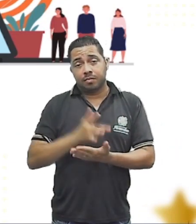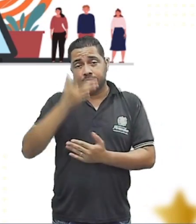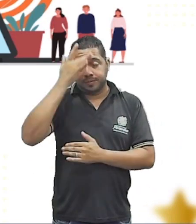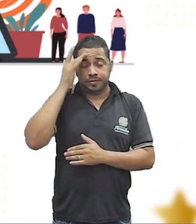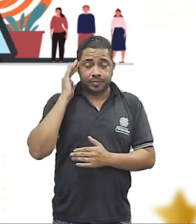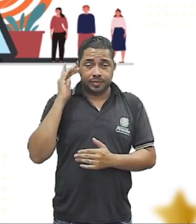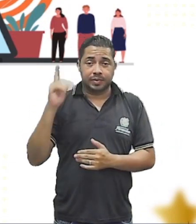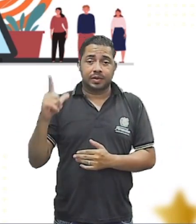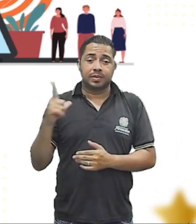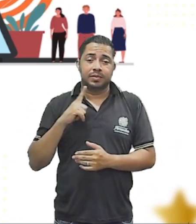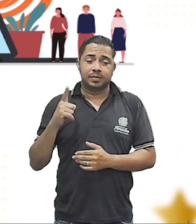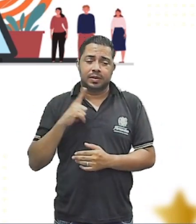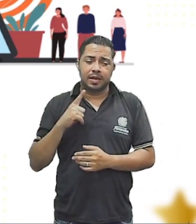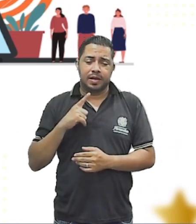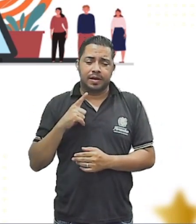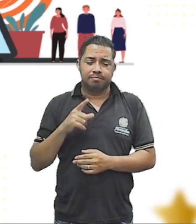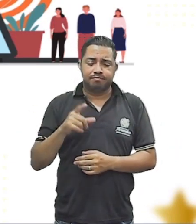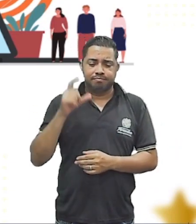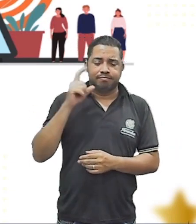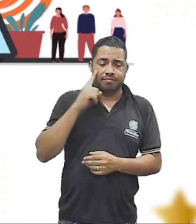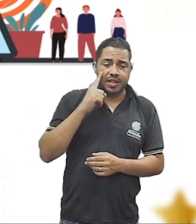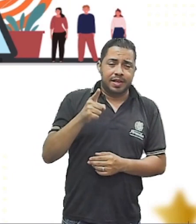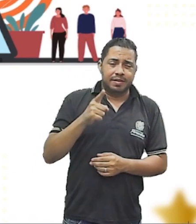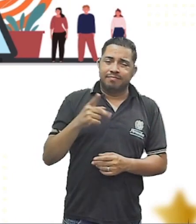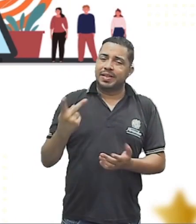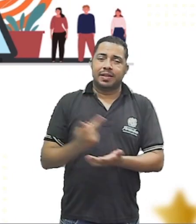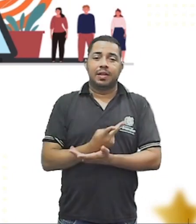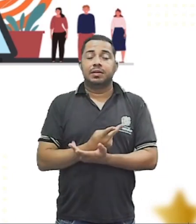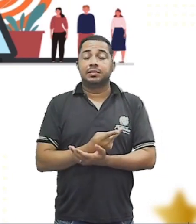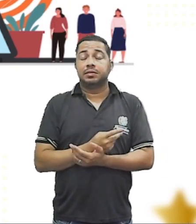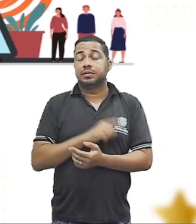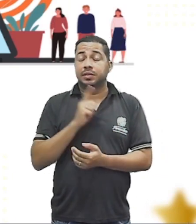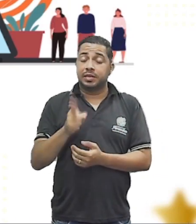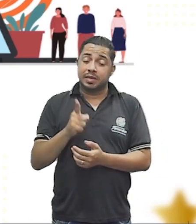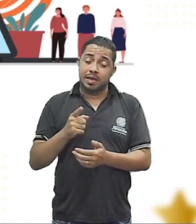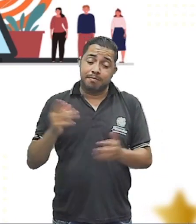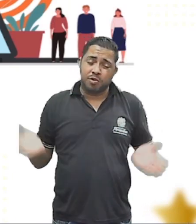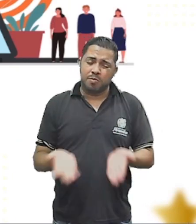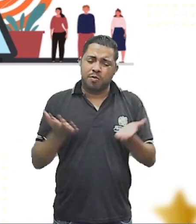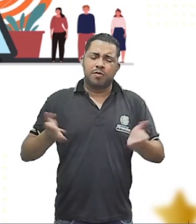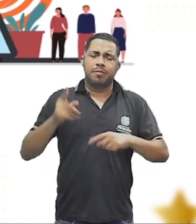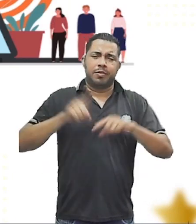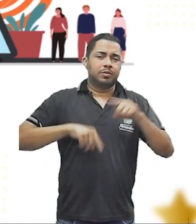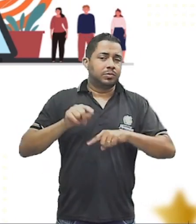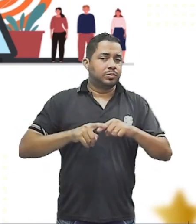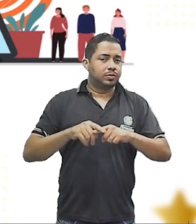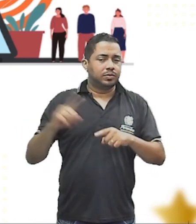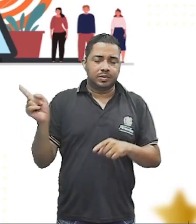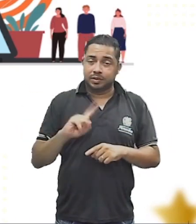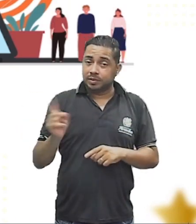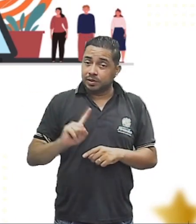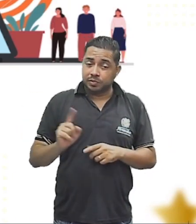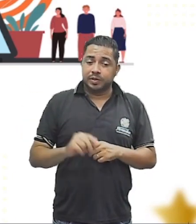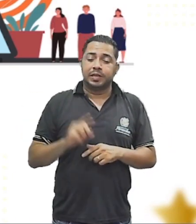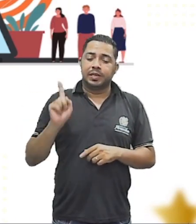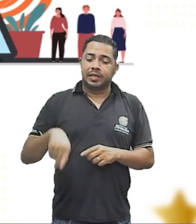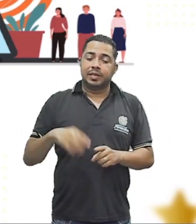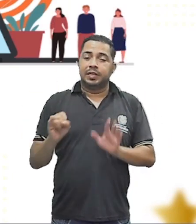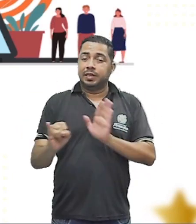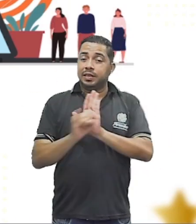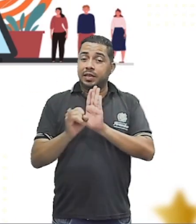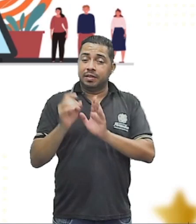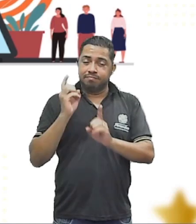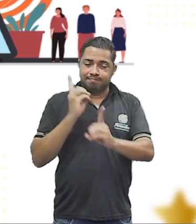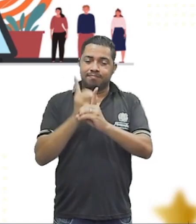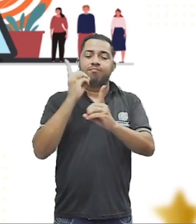traçam isso de forma errada. O marketing é promover um produto. Não. O marketing, ele identifica